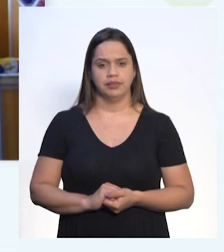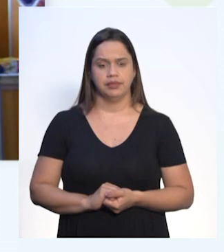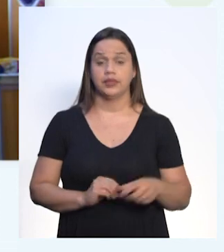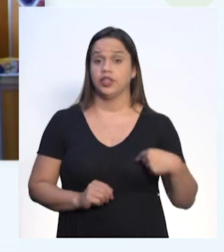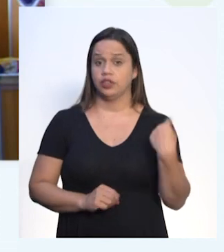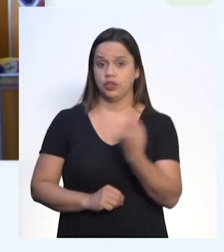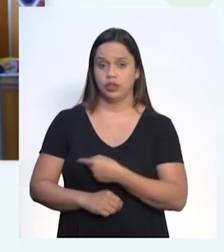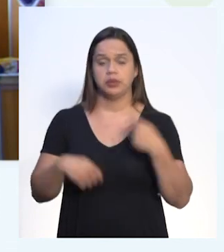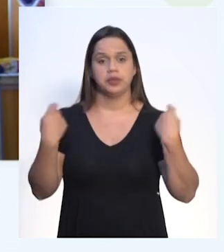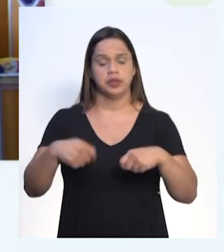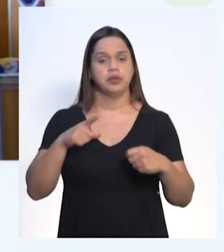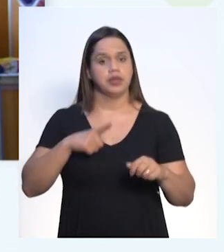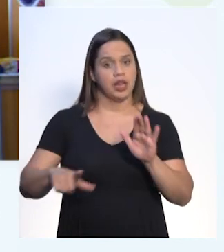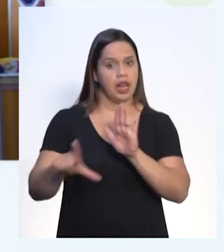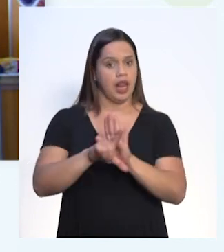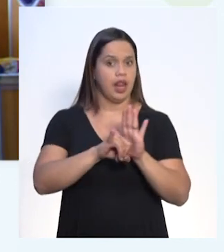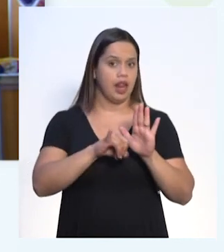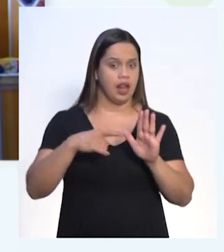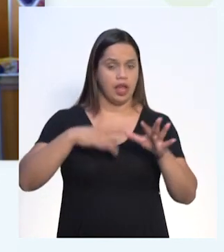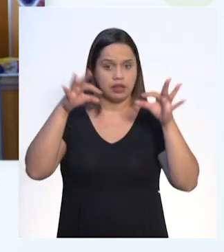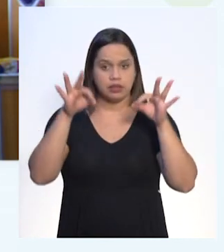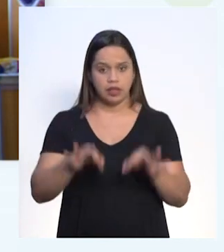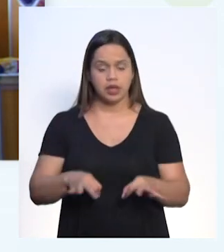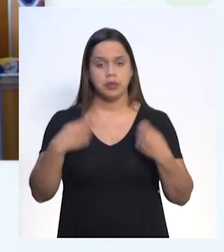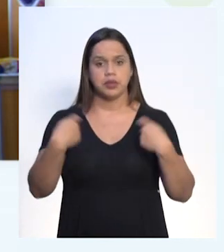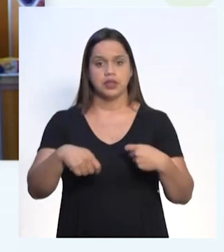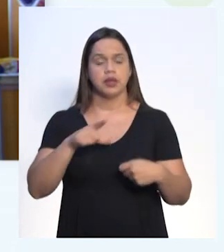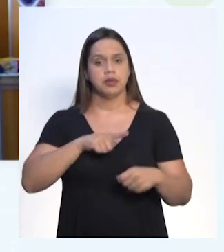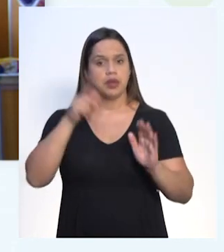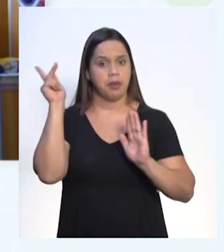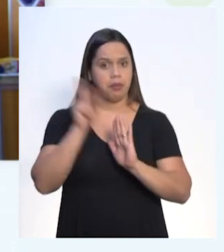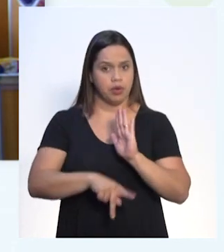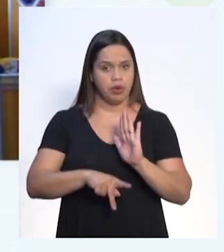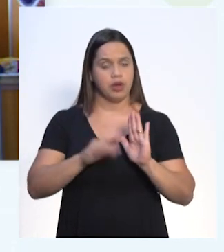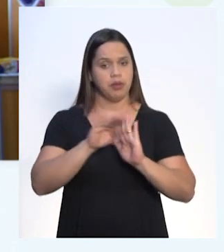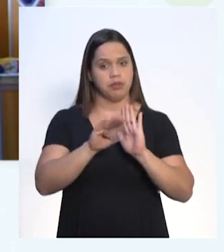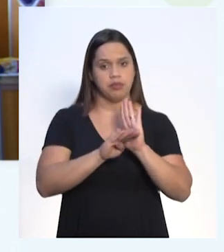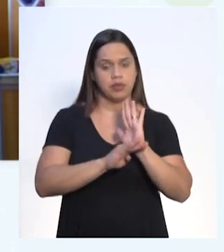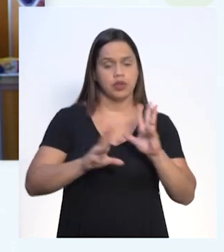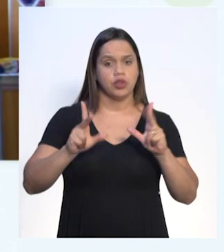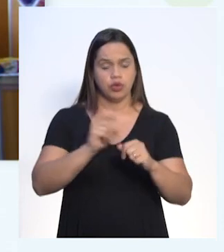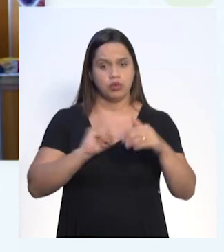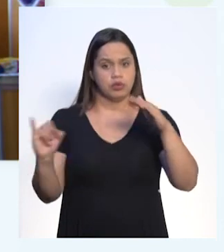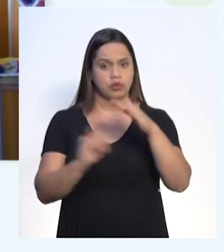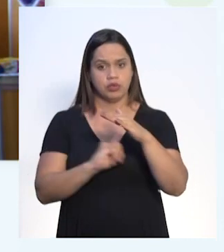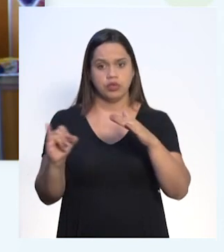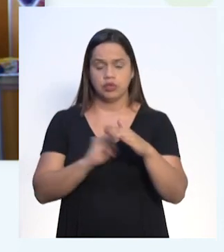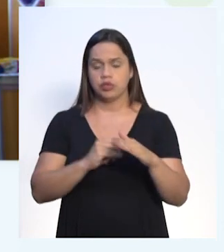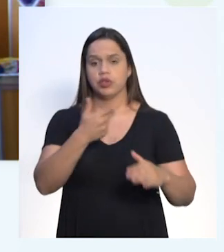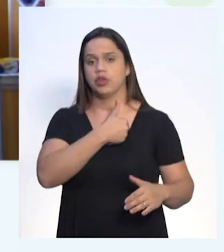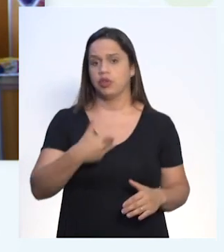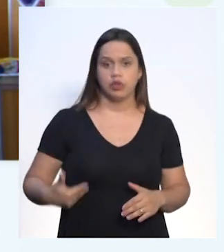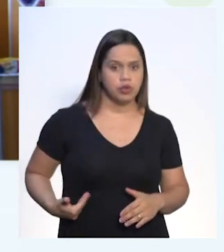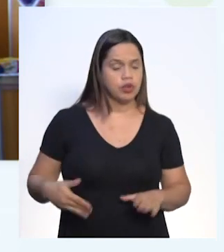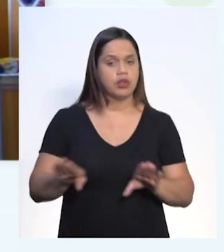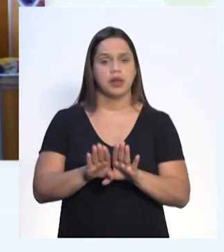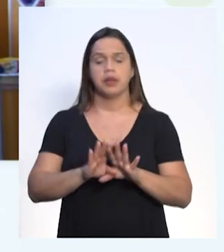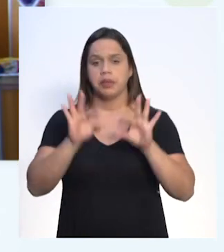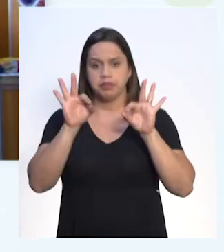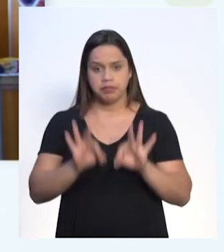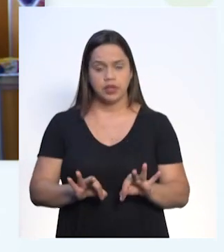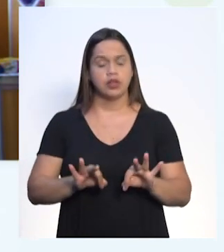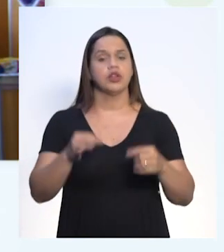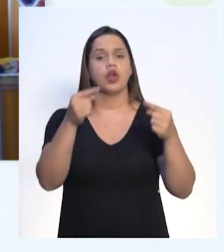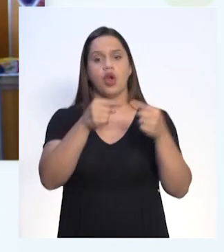precisamos ter legislação adequada, precisamos ter programas institucionais, governamentais adequados para